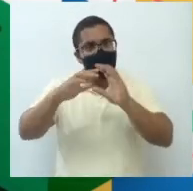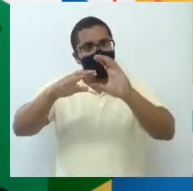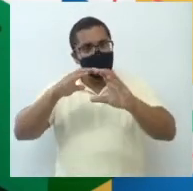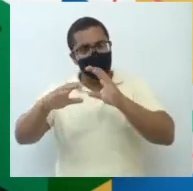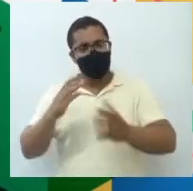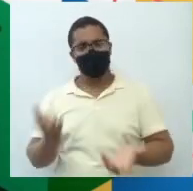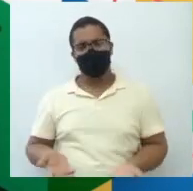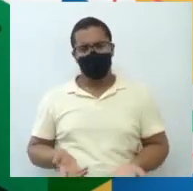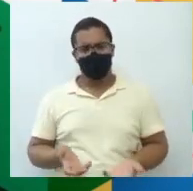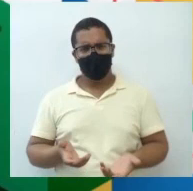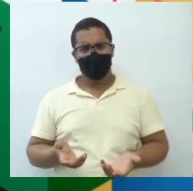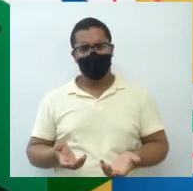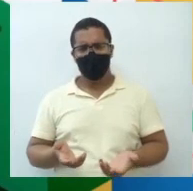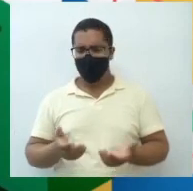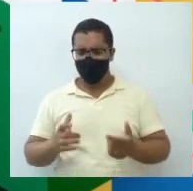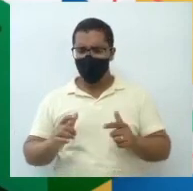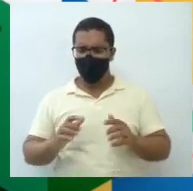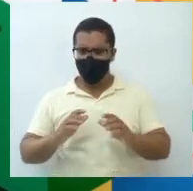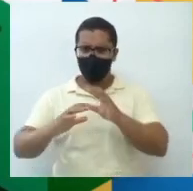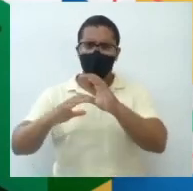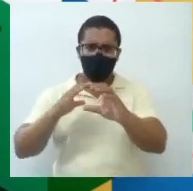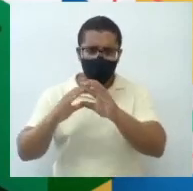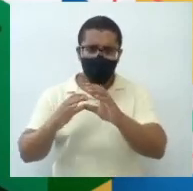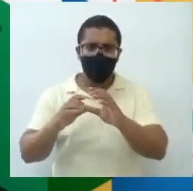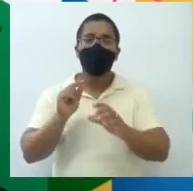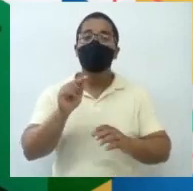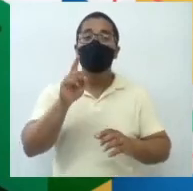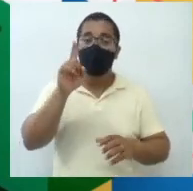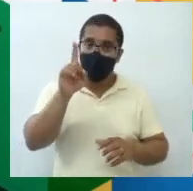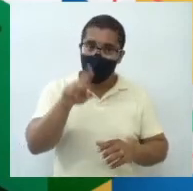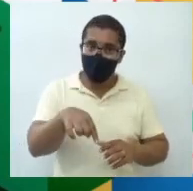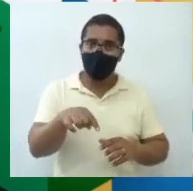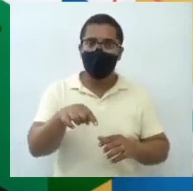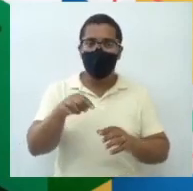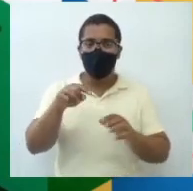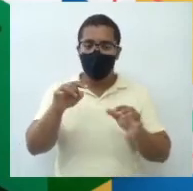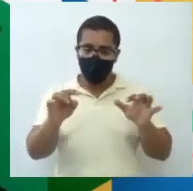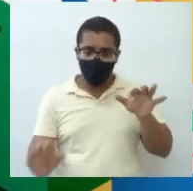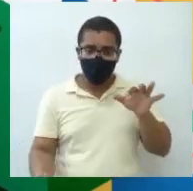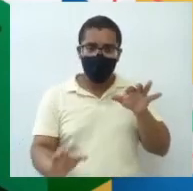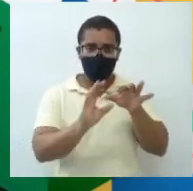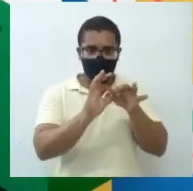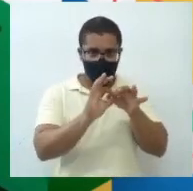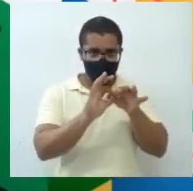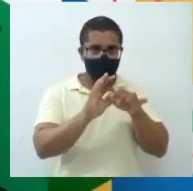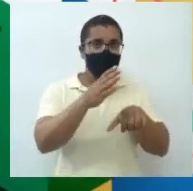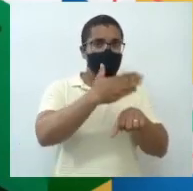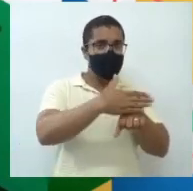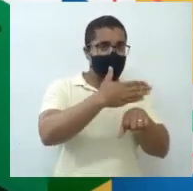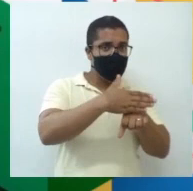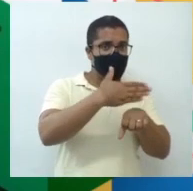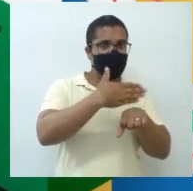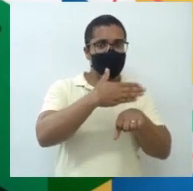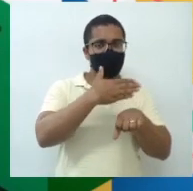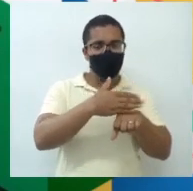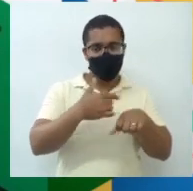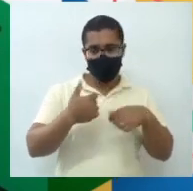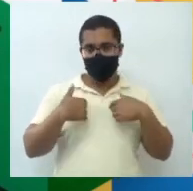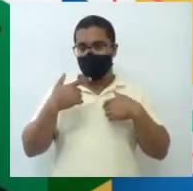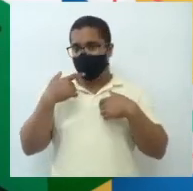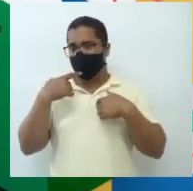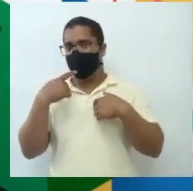que o agir comunicativo a teoria me cada a prática o que eu